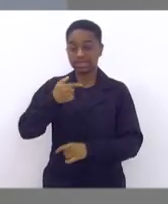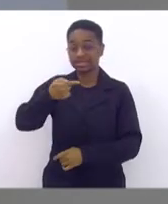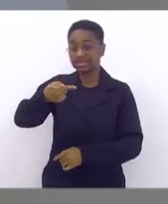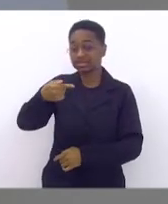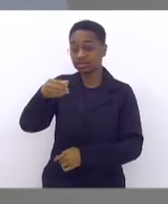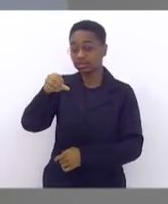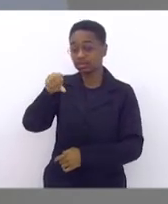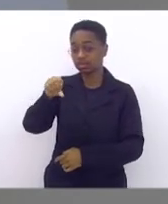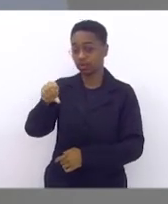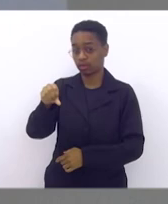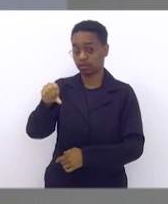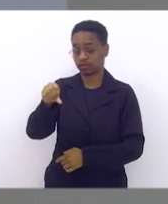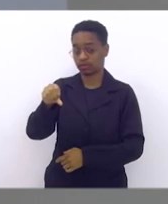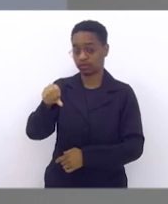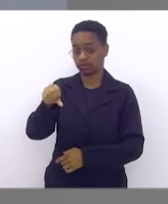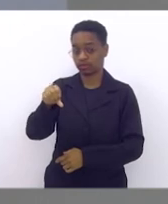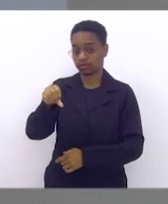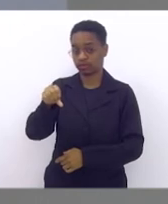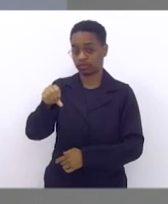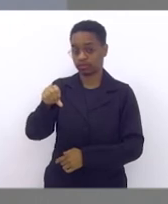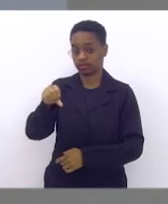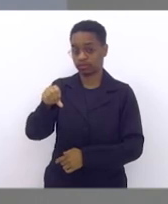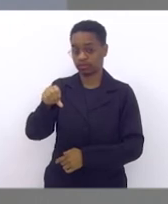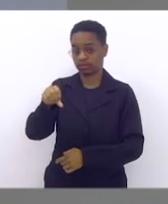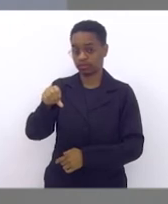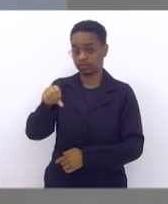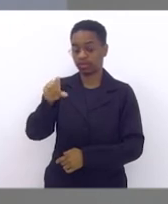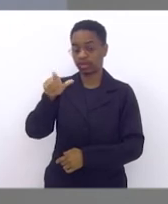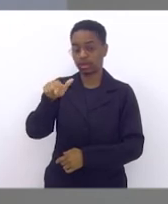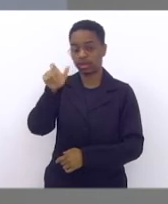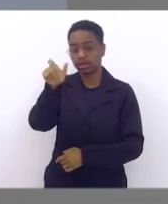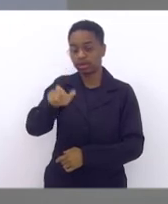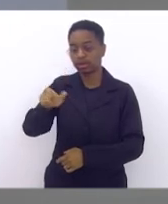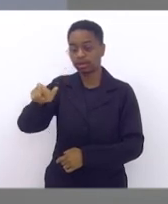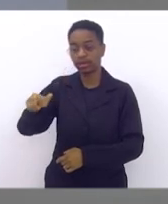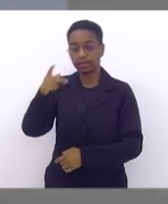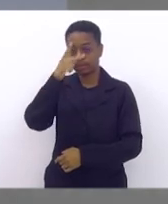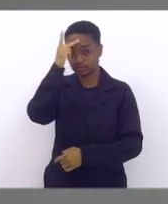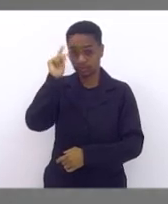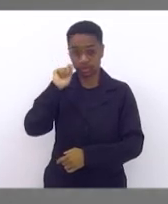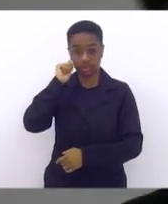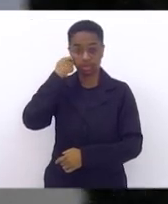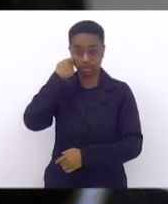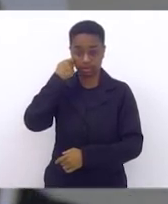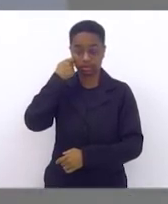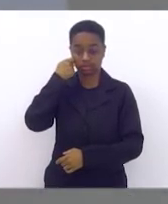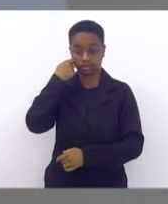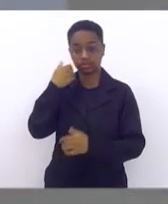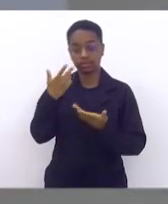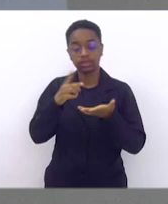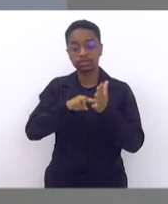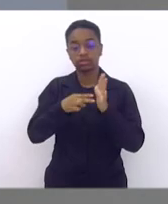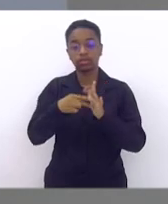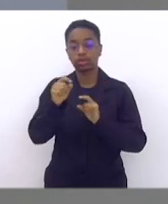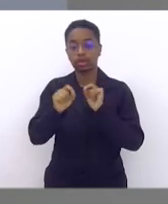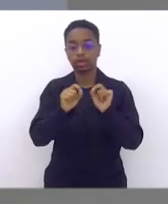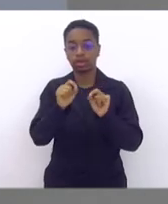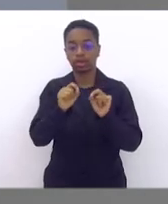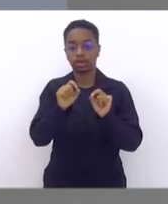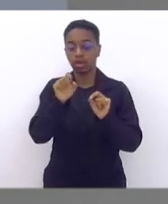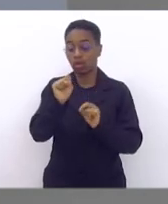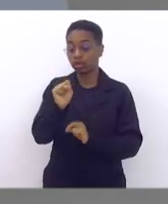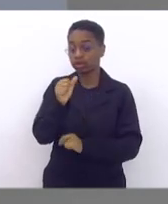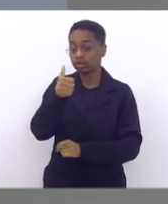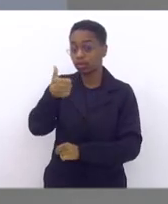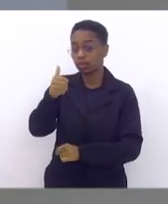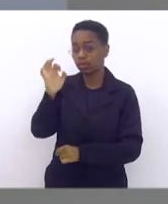79 deles eram pessoas negras, o que significa